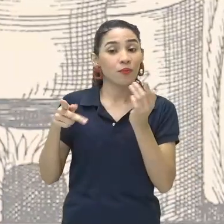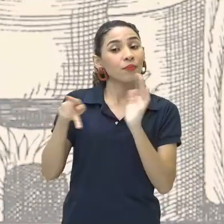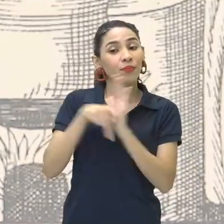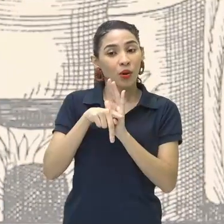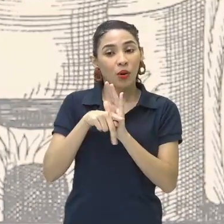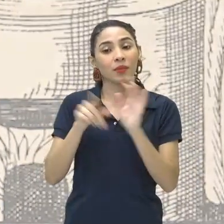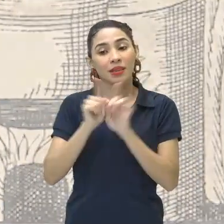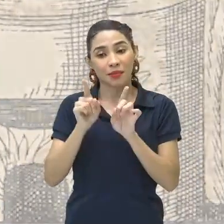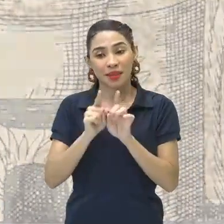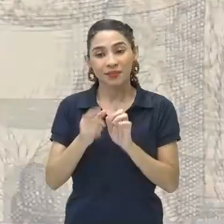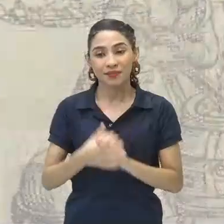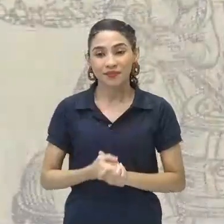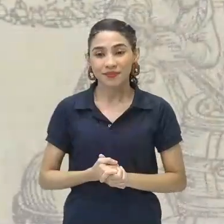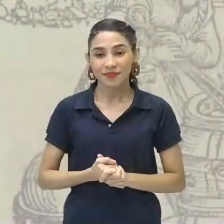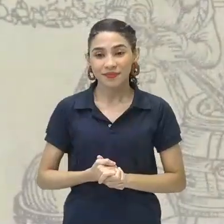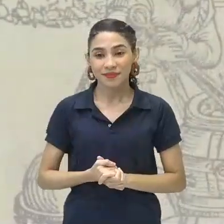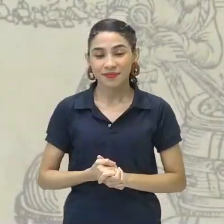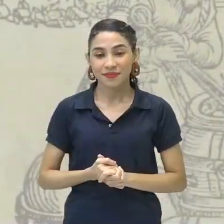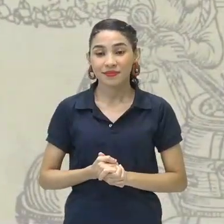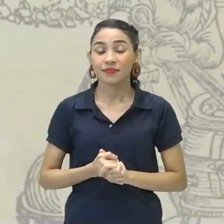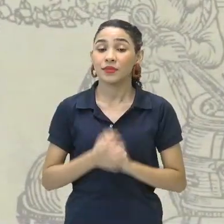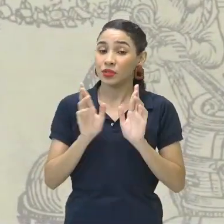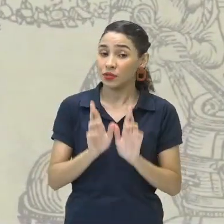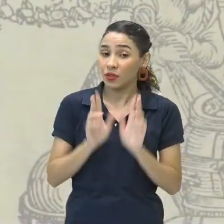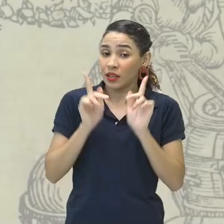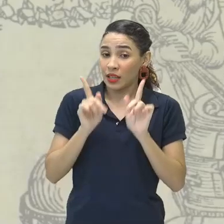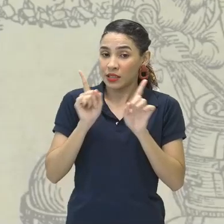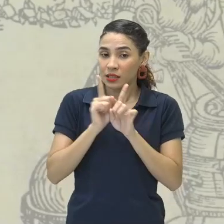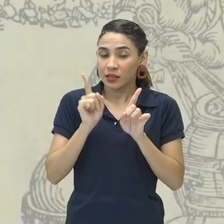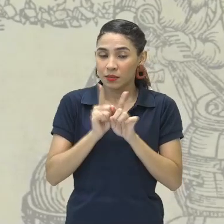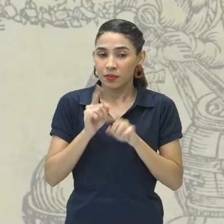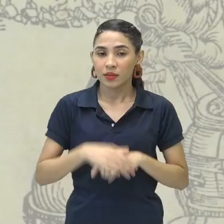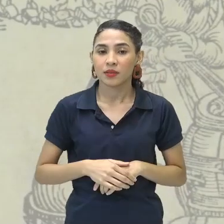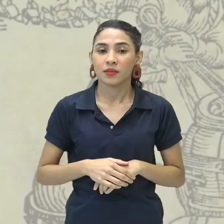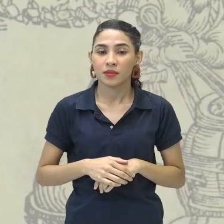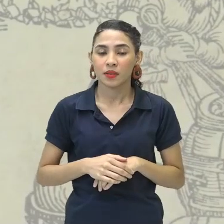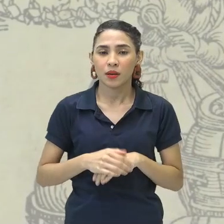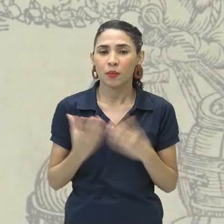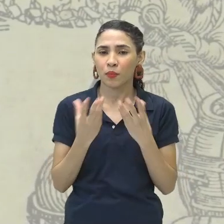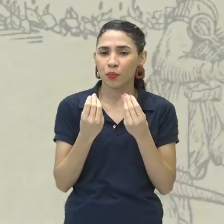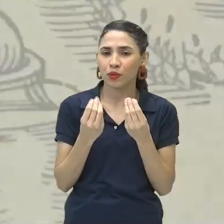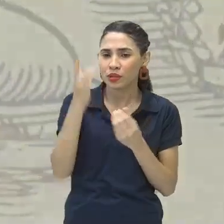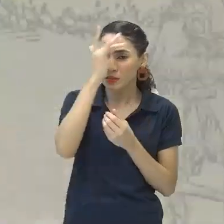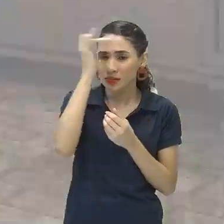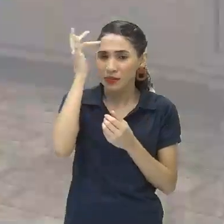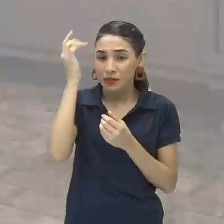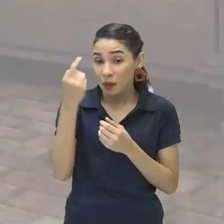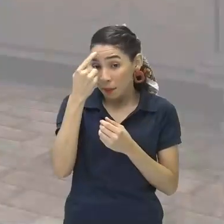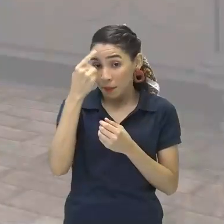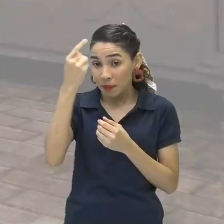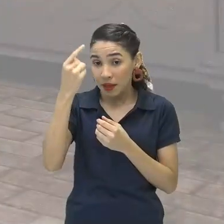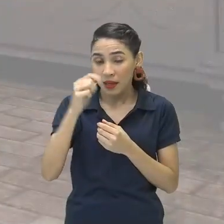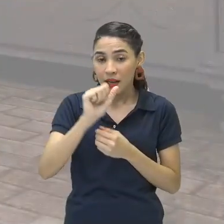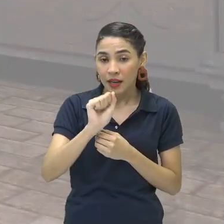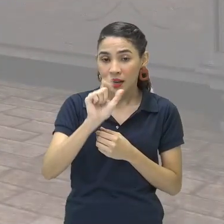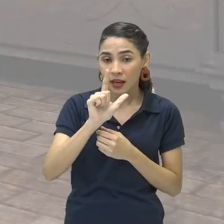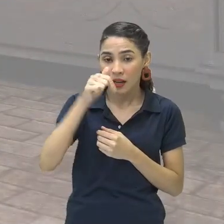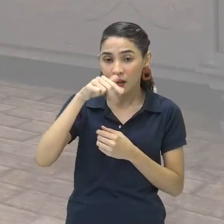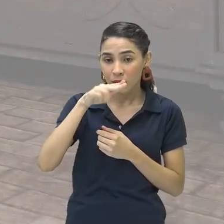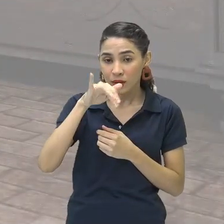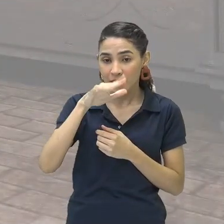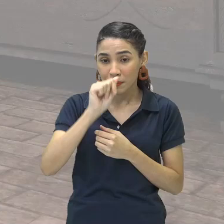e materiais. Ao contrário do que muitas pessoas pensam, a alquimia